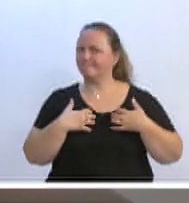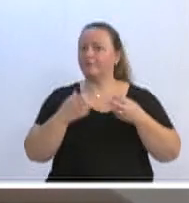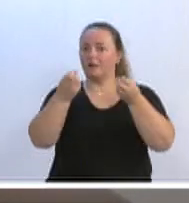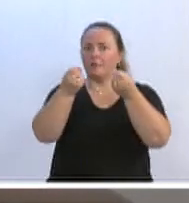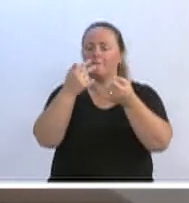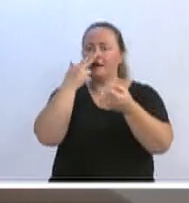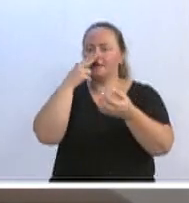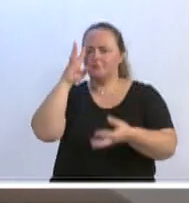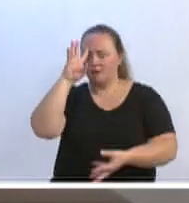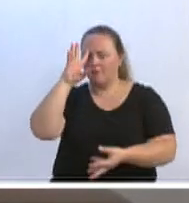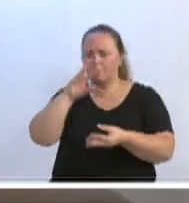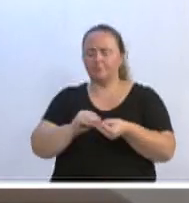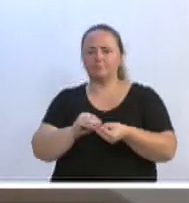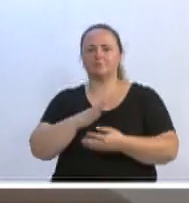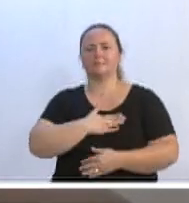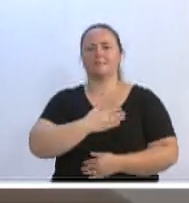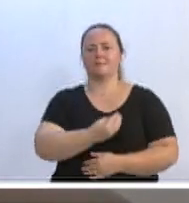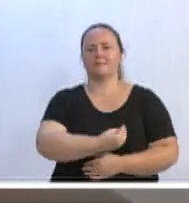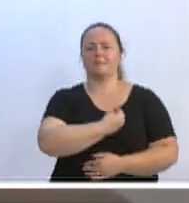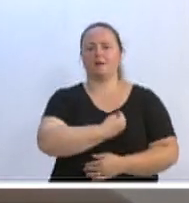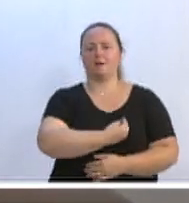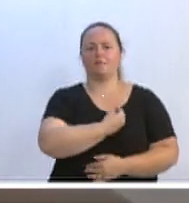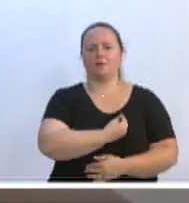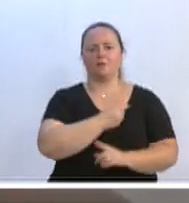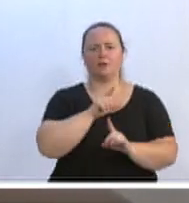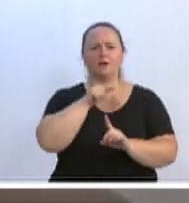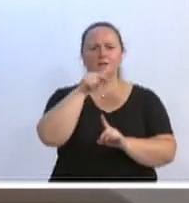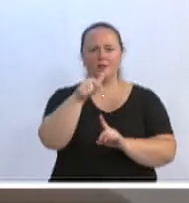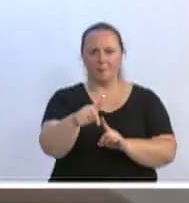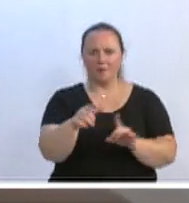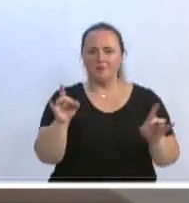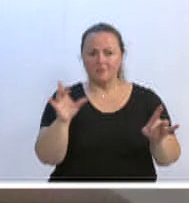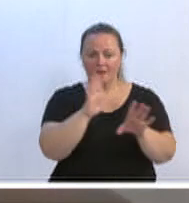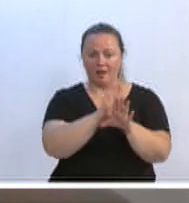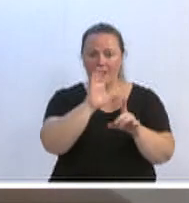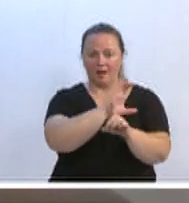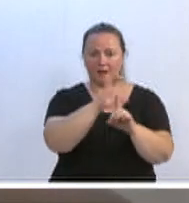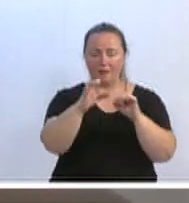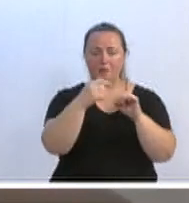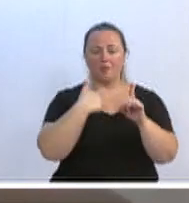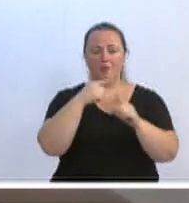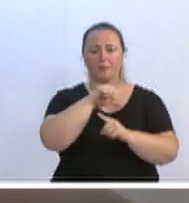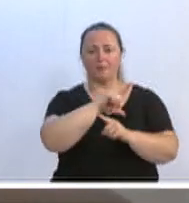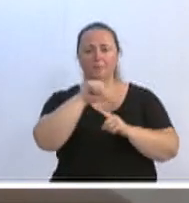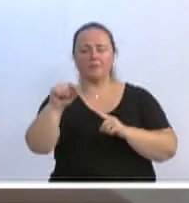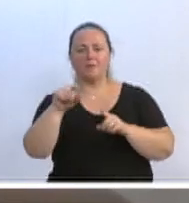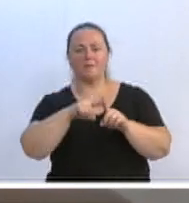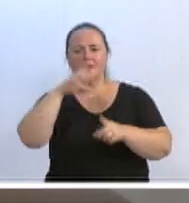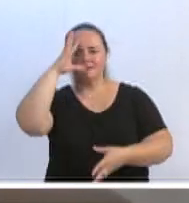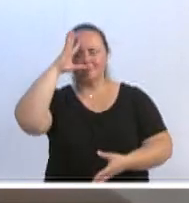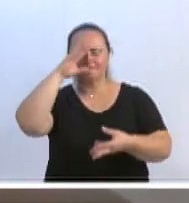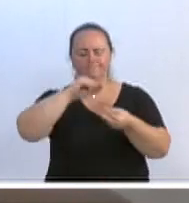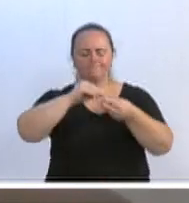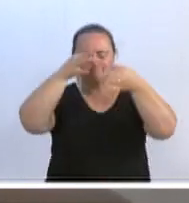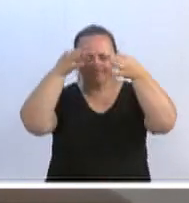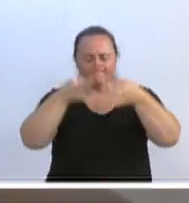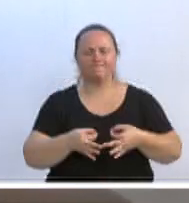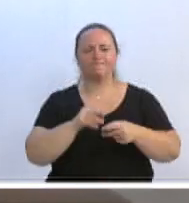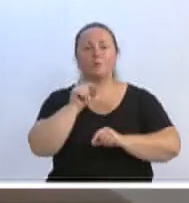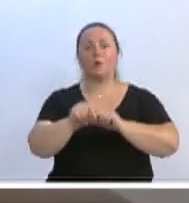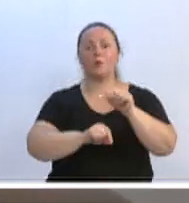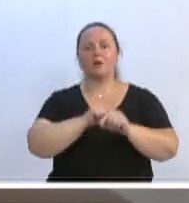minha vida e eu saí dali entendendo uma coisa, que eu tinha que ter uma vida